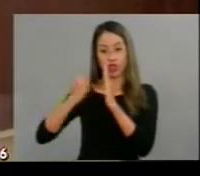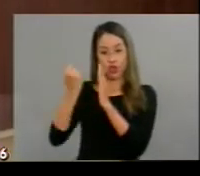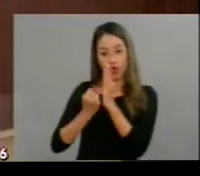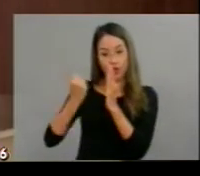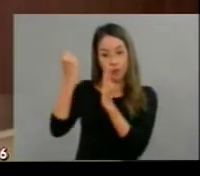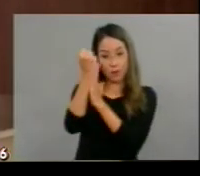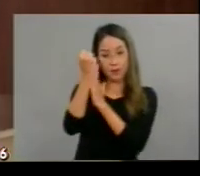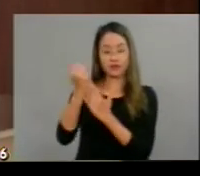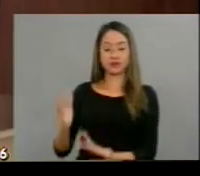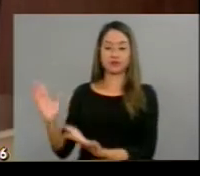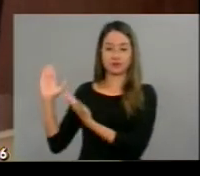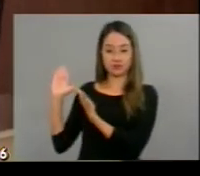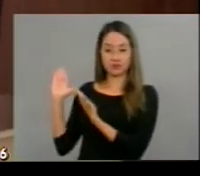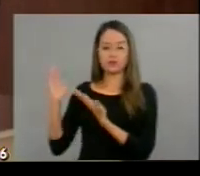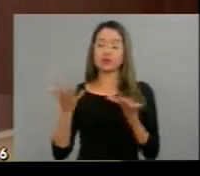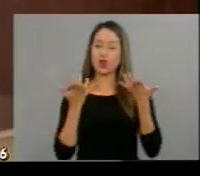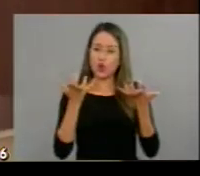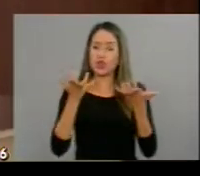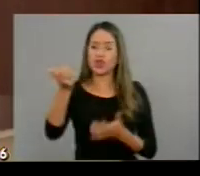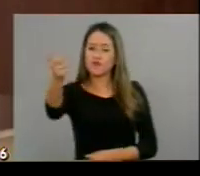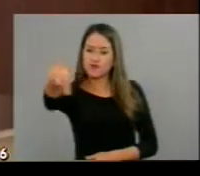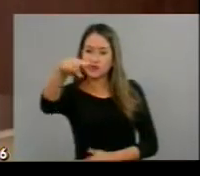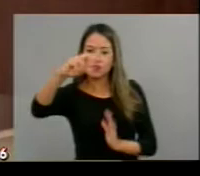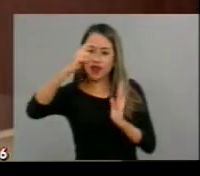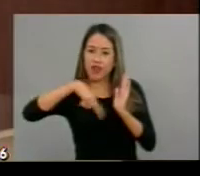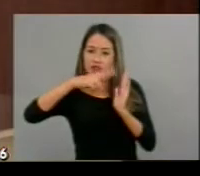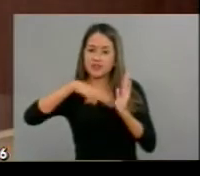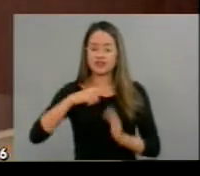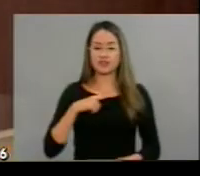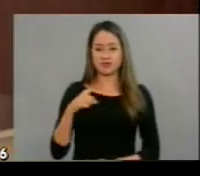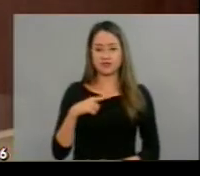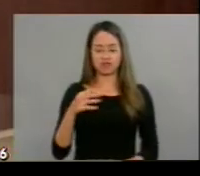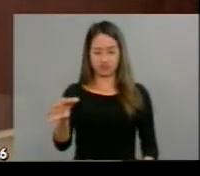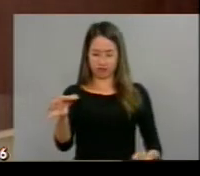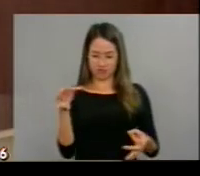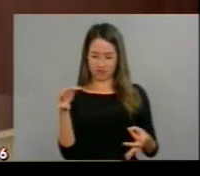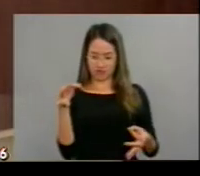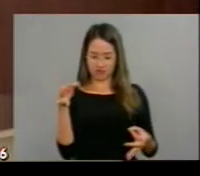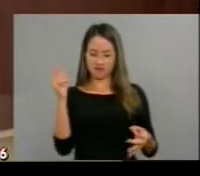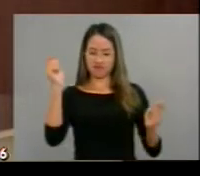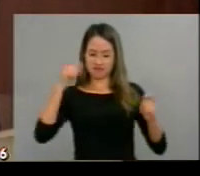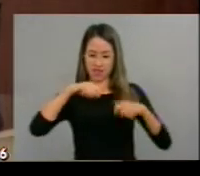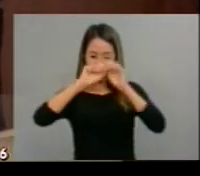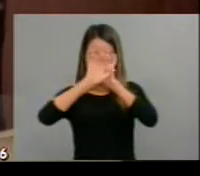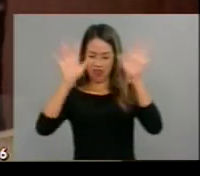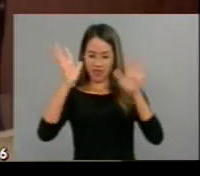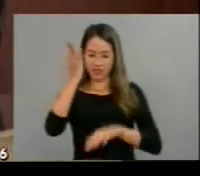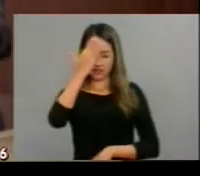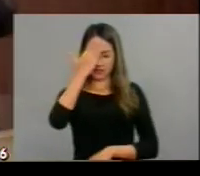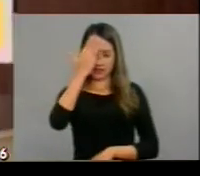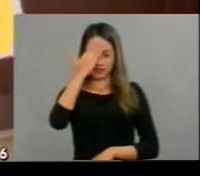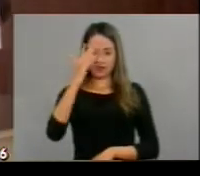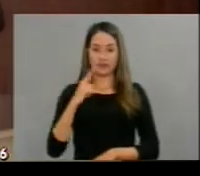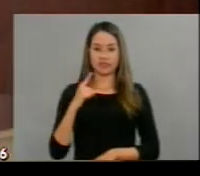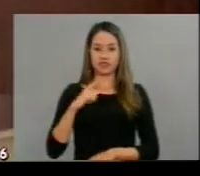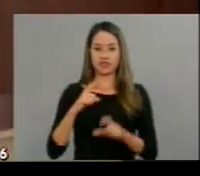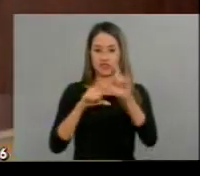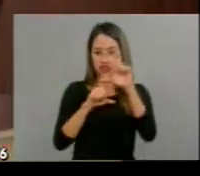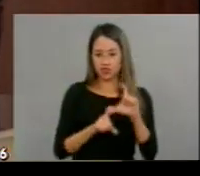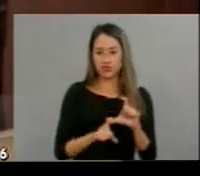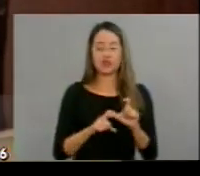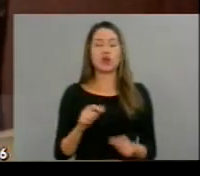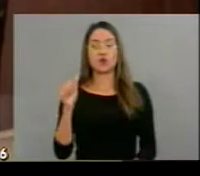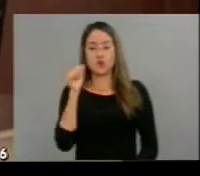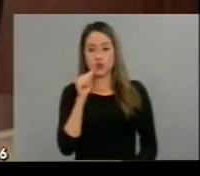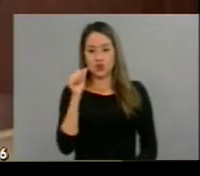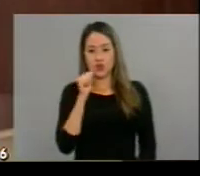depois tivessem acesso, porque ele é muito didático. Ele foi produzido pela Auditoria da Dívida. A professora Maria Lúcia esteve